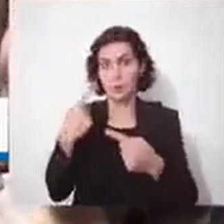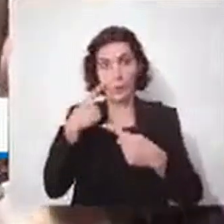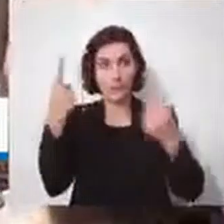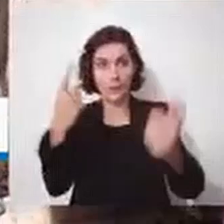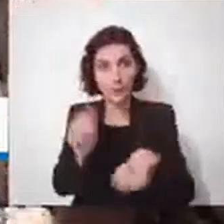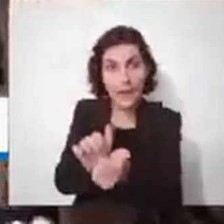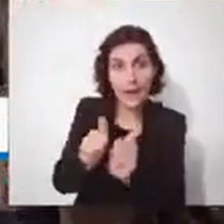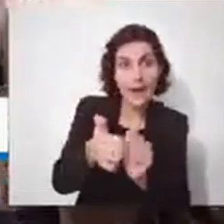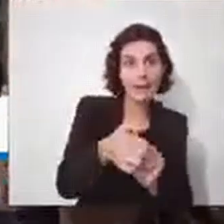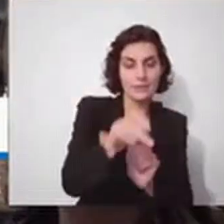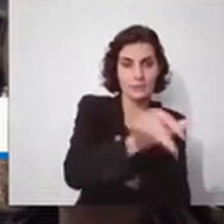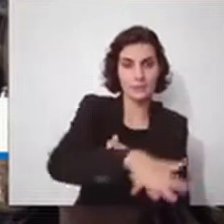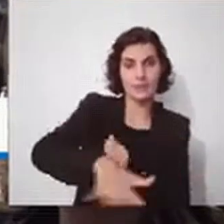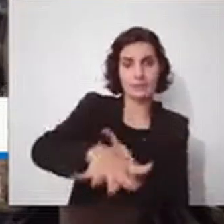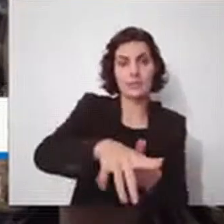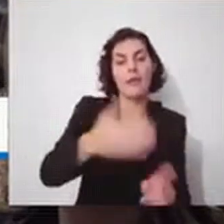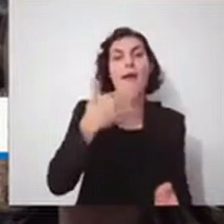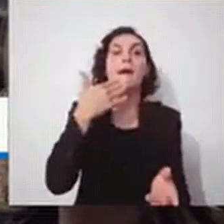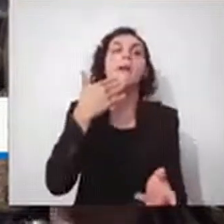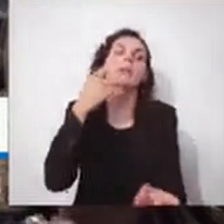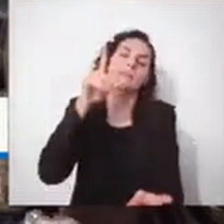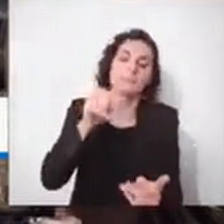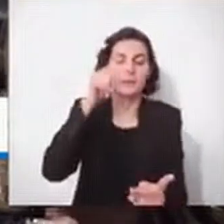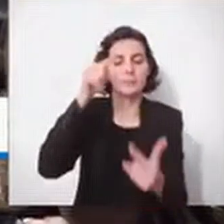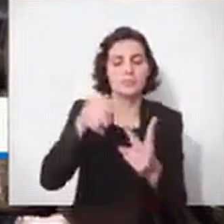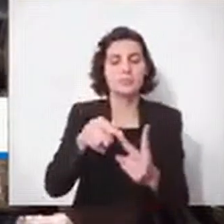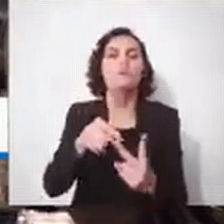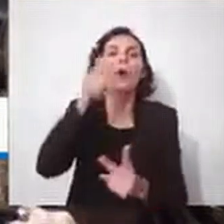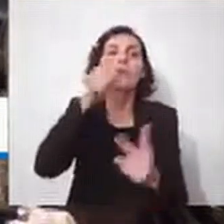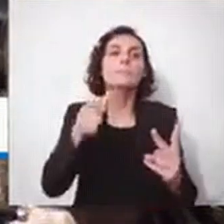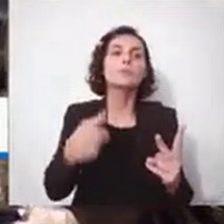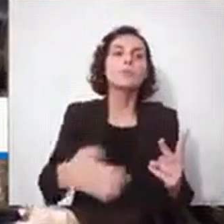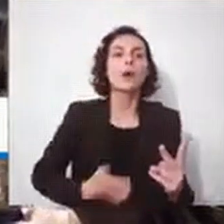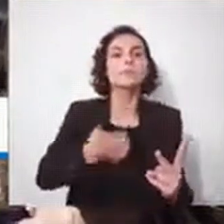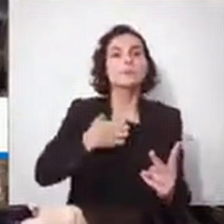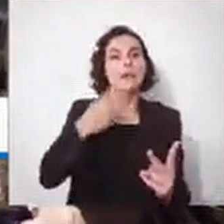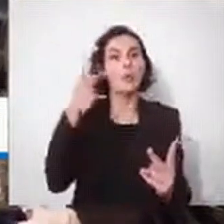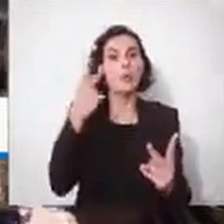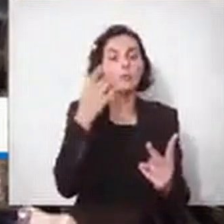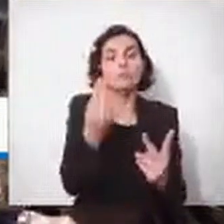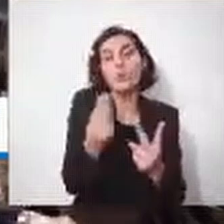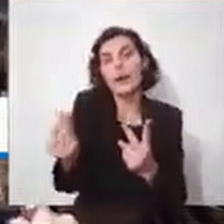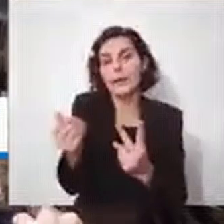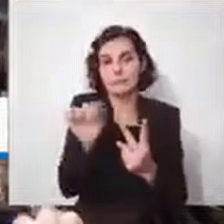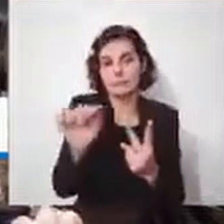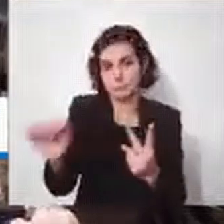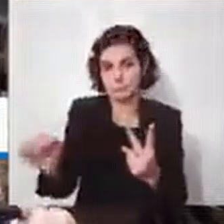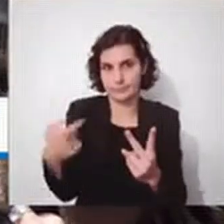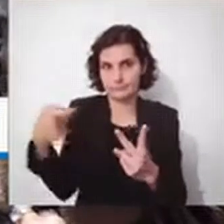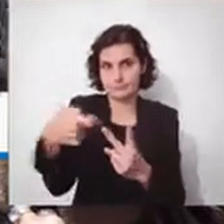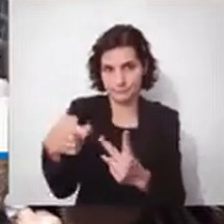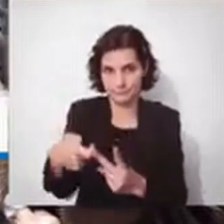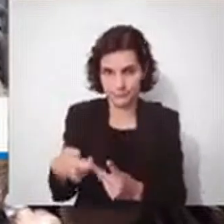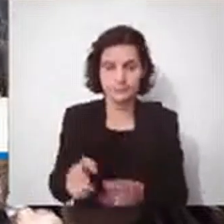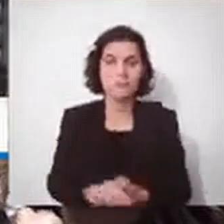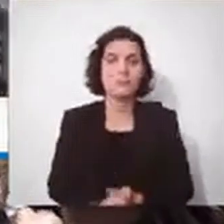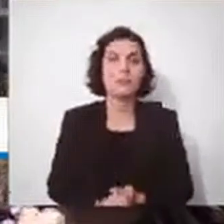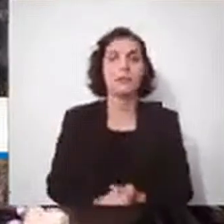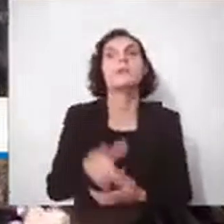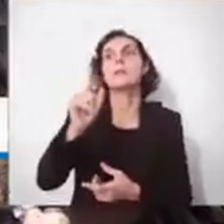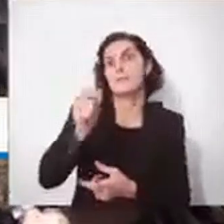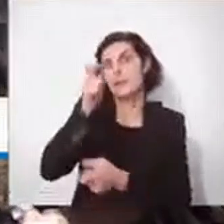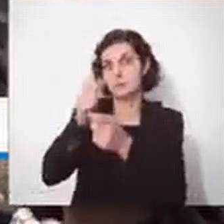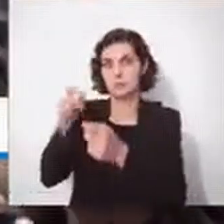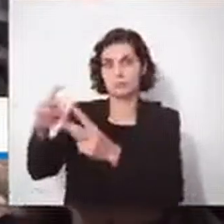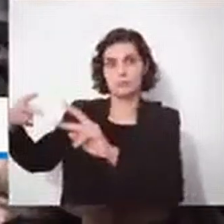o utiliza. Cabe também ao município manter as boas relações com os seus municípios vizinhos e com toda a área metropolitana de Lisboa